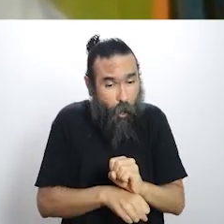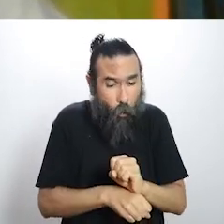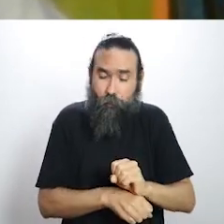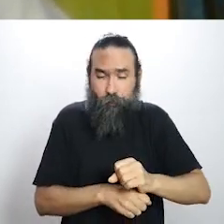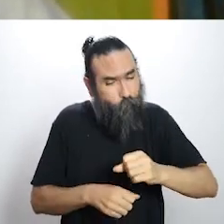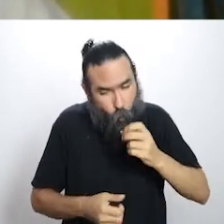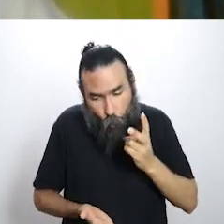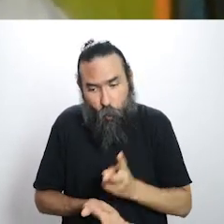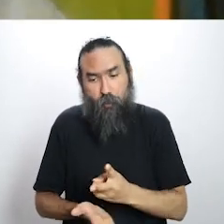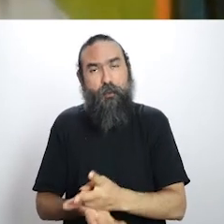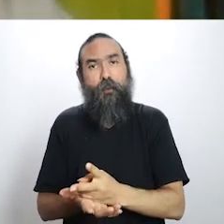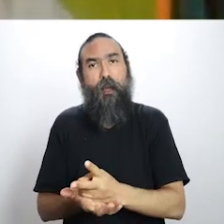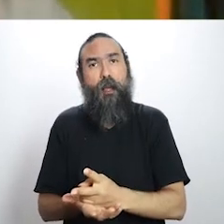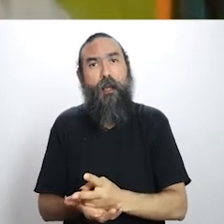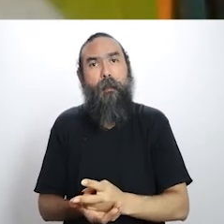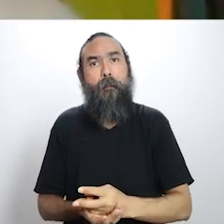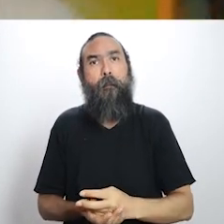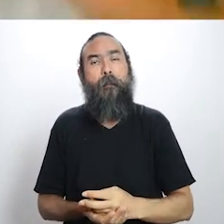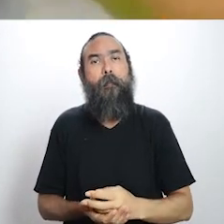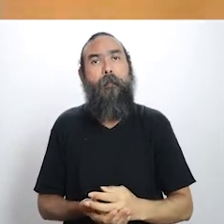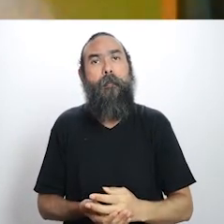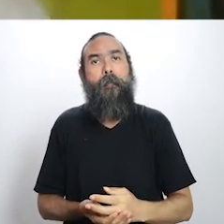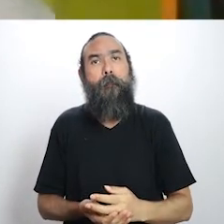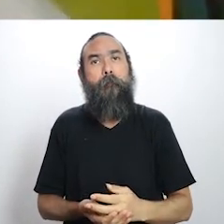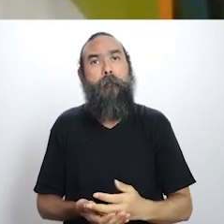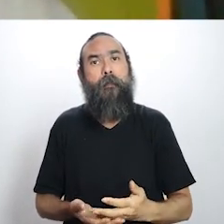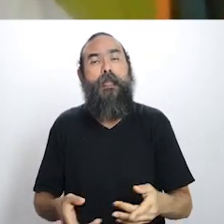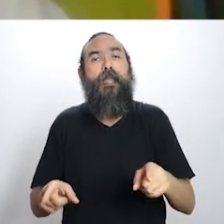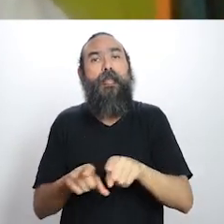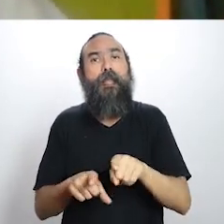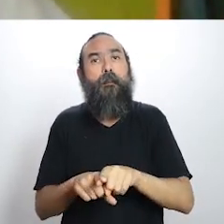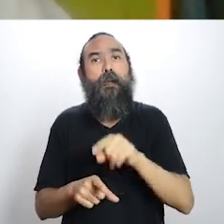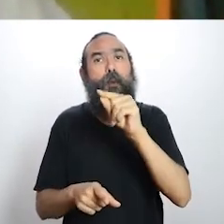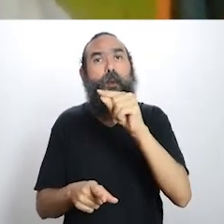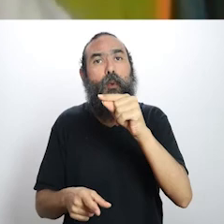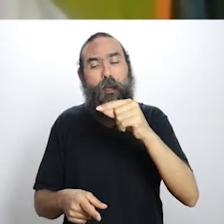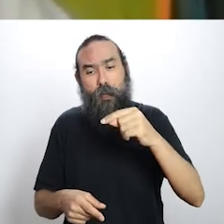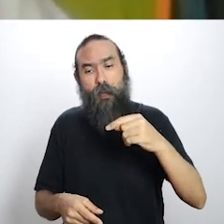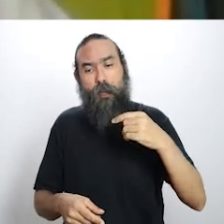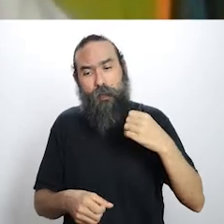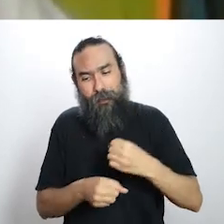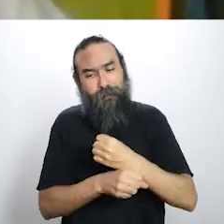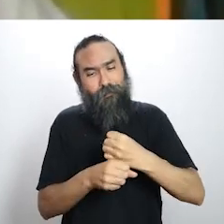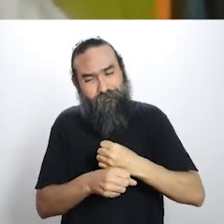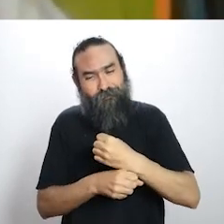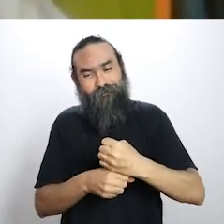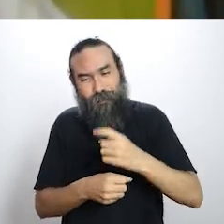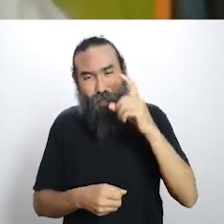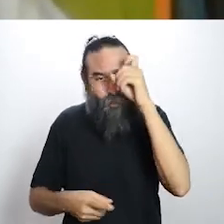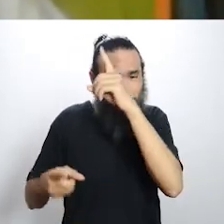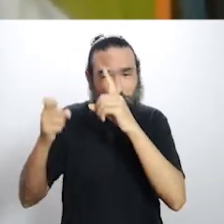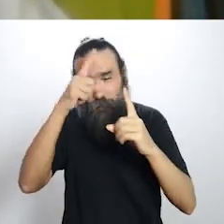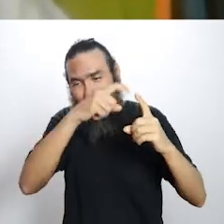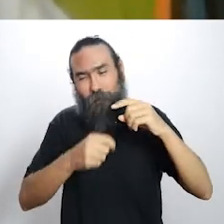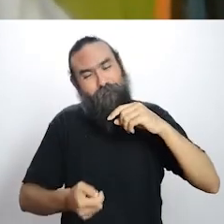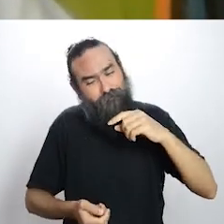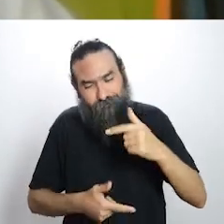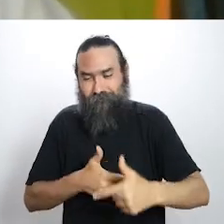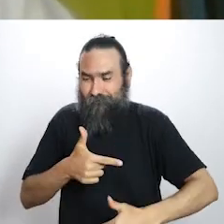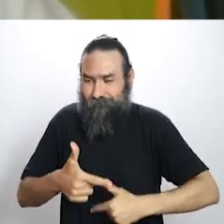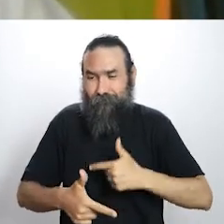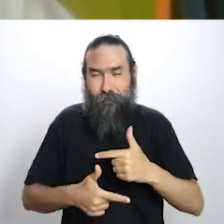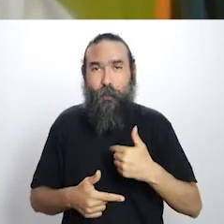ser não colocado dentro desses anos que a gente está passando por agora, com essas dificuldades